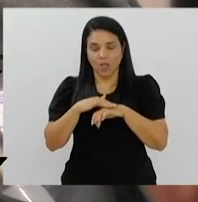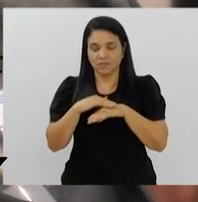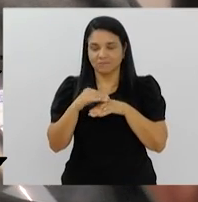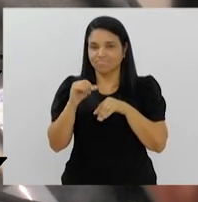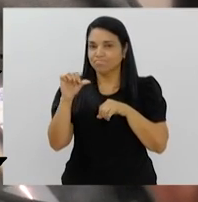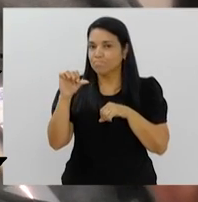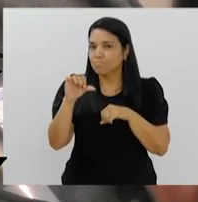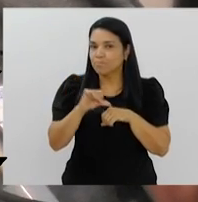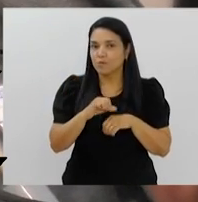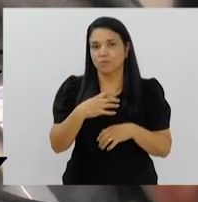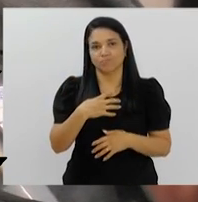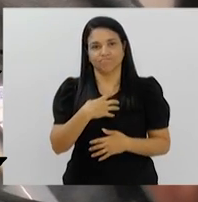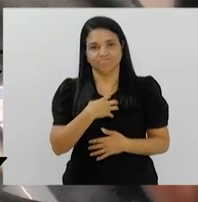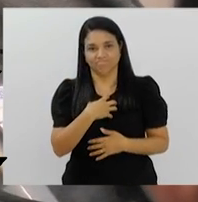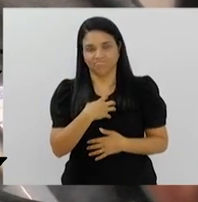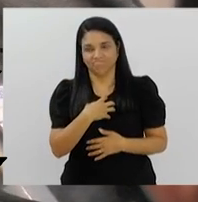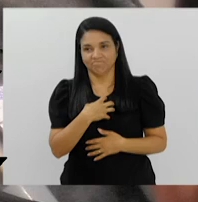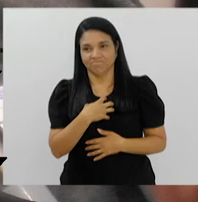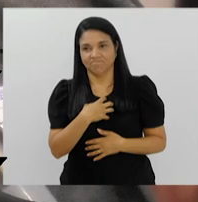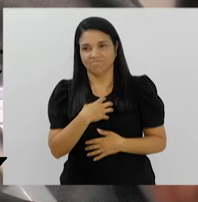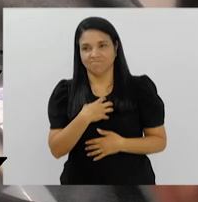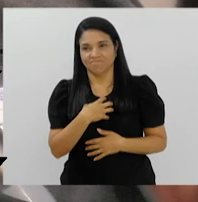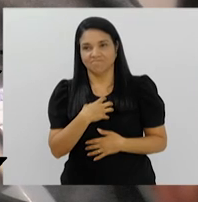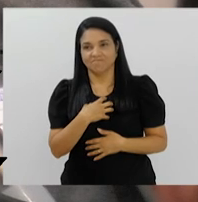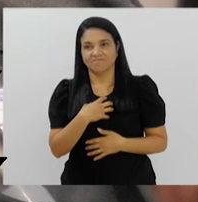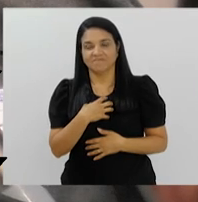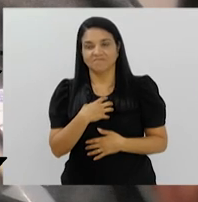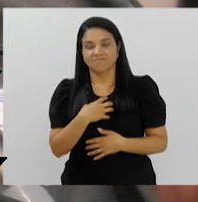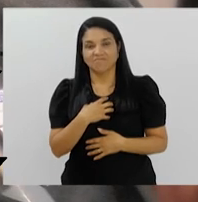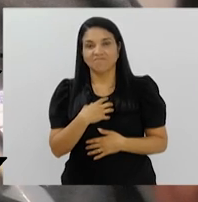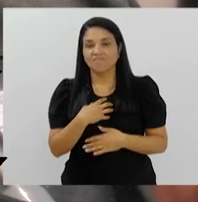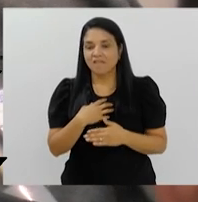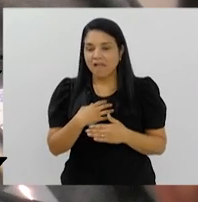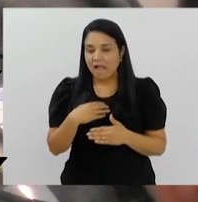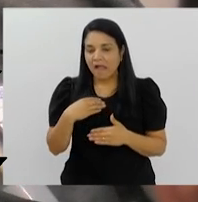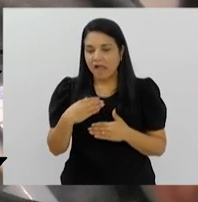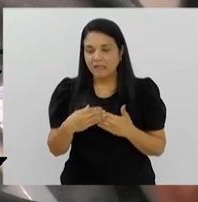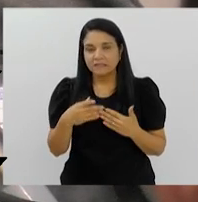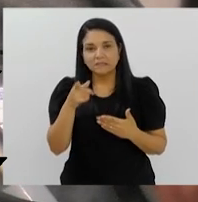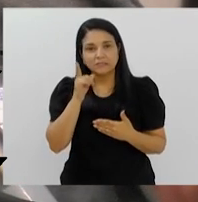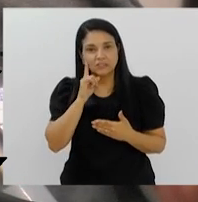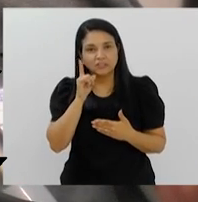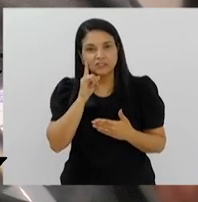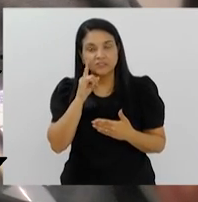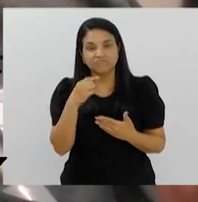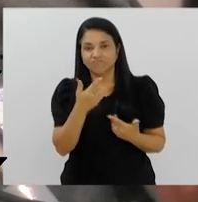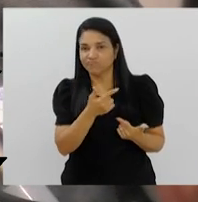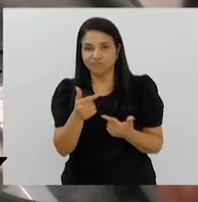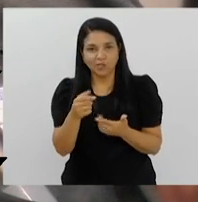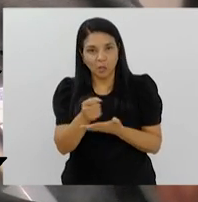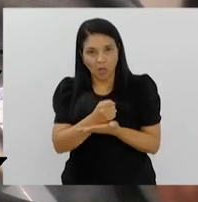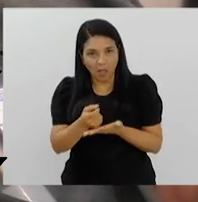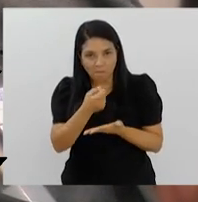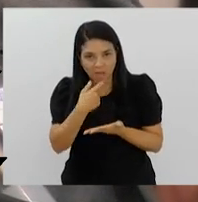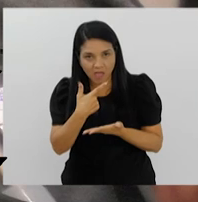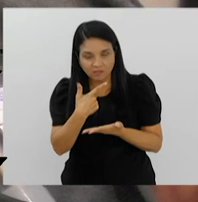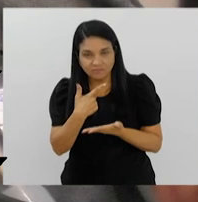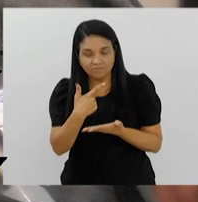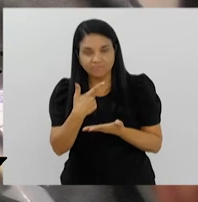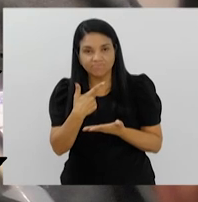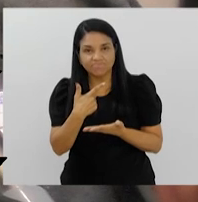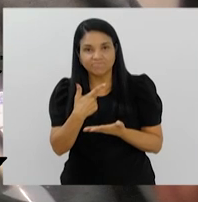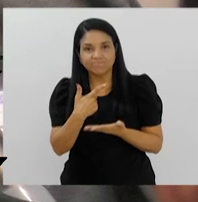falei e cada dia sem a medicação é um dia mais perto